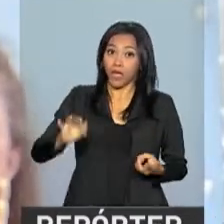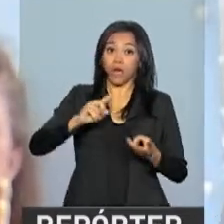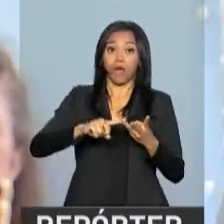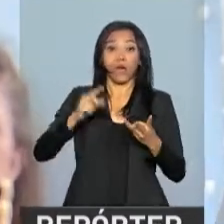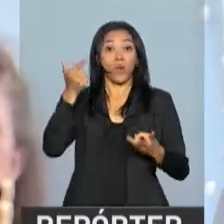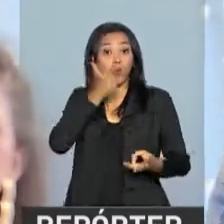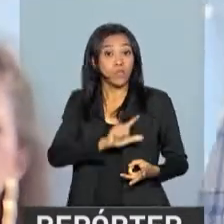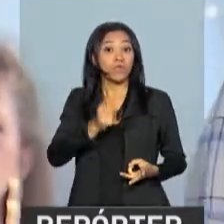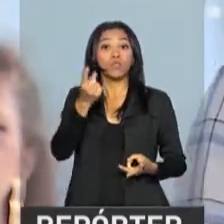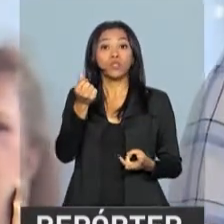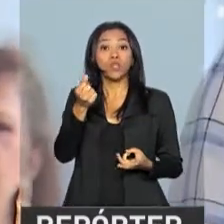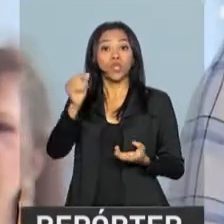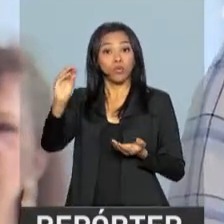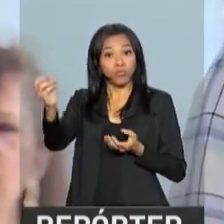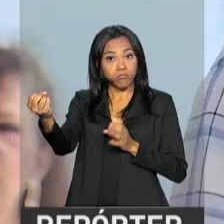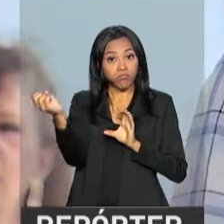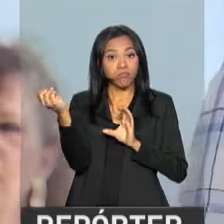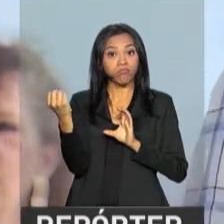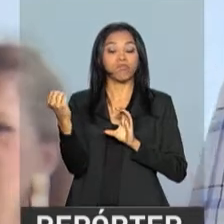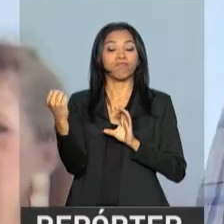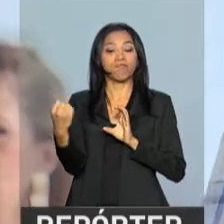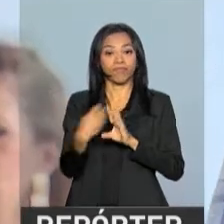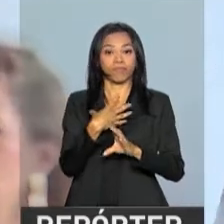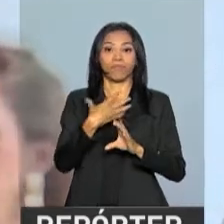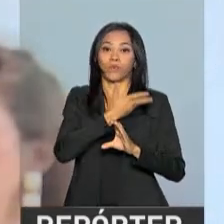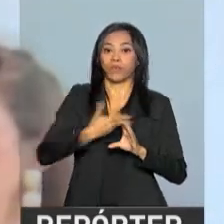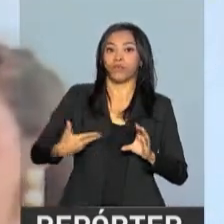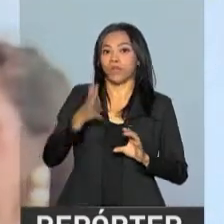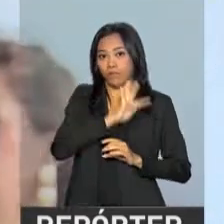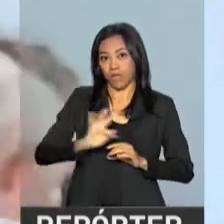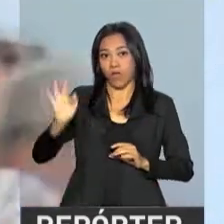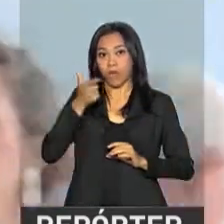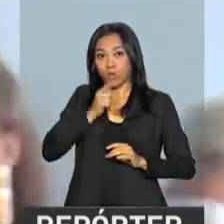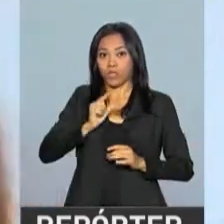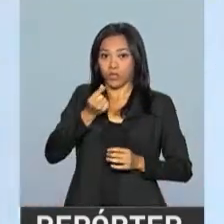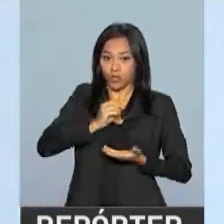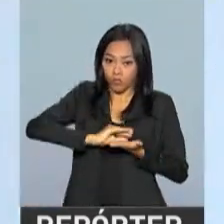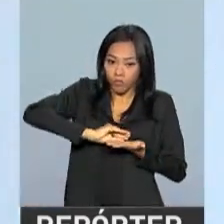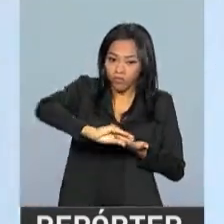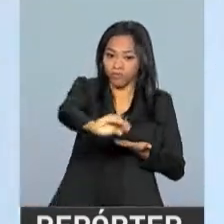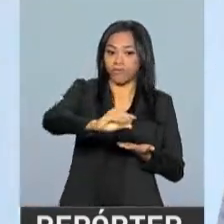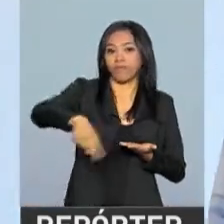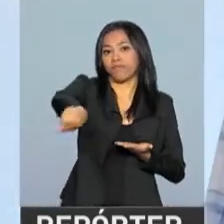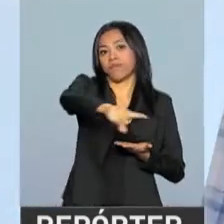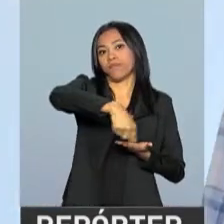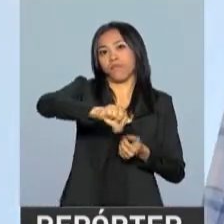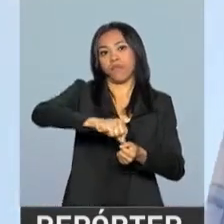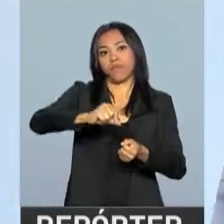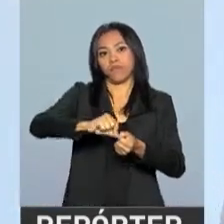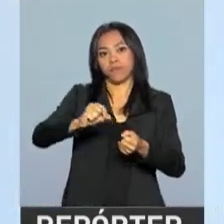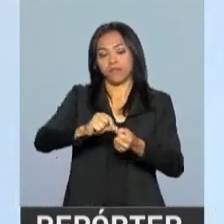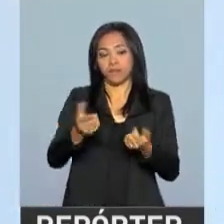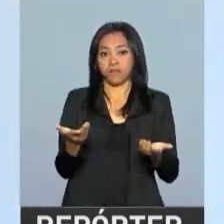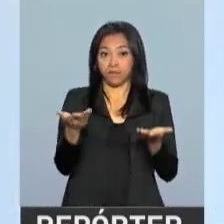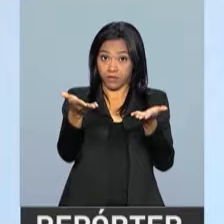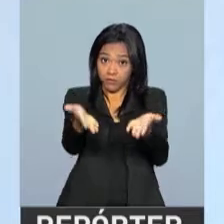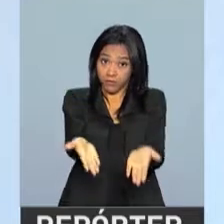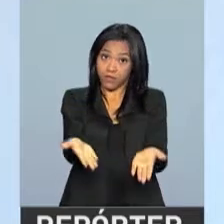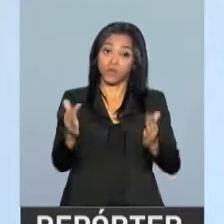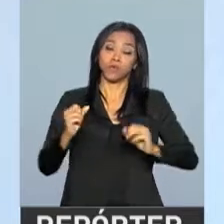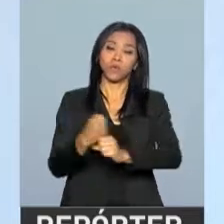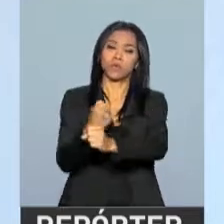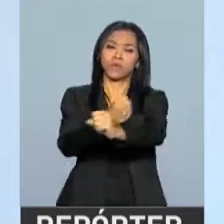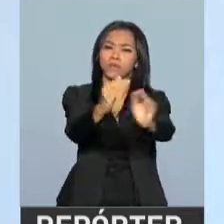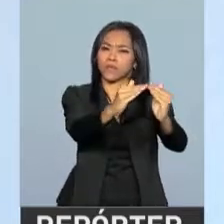do governo federal para que o governo pudesse realizar obras de habitação